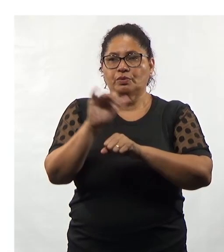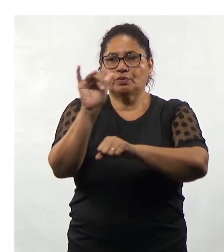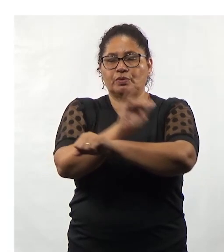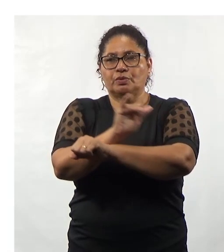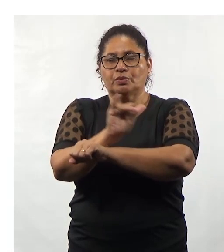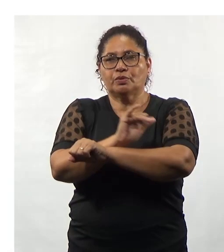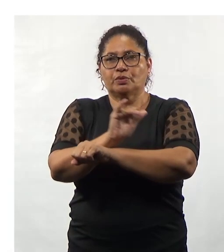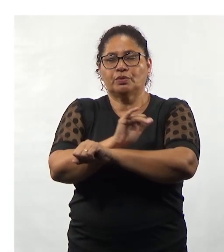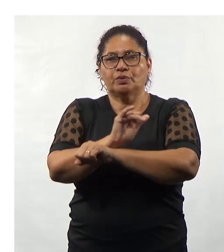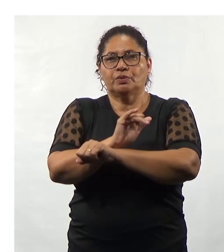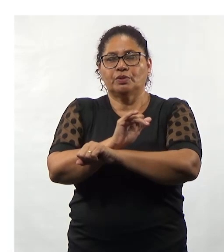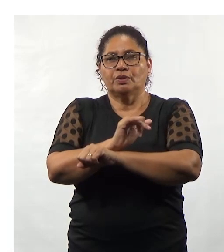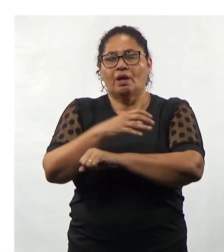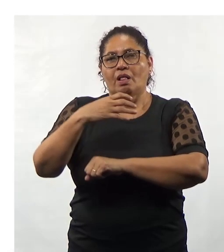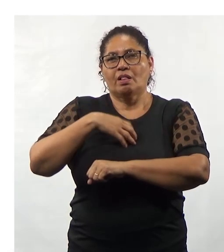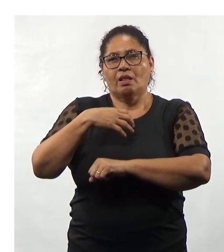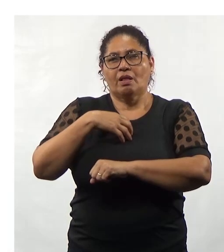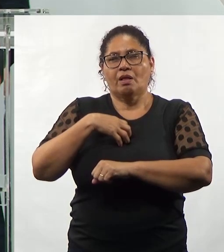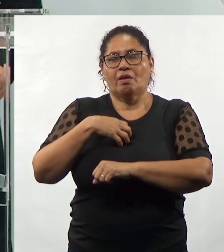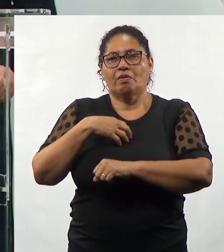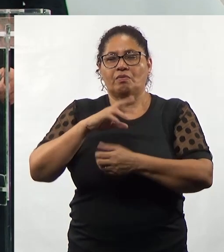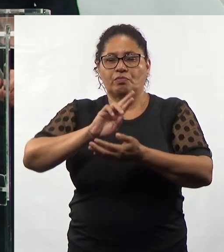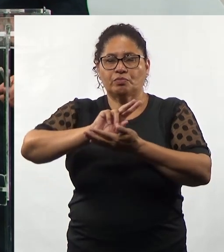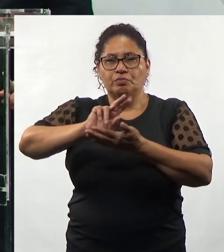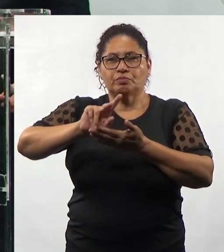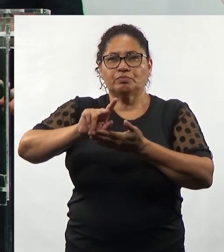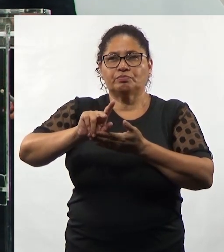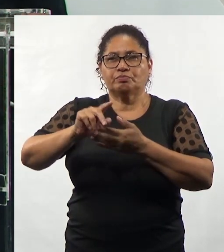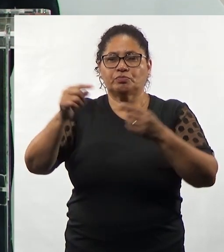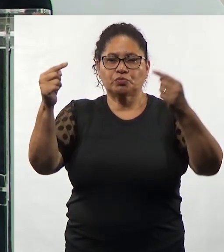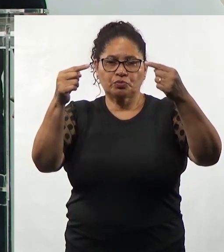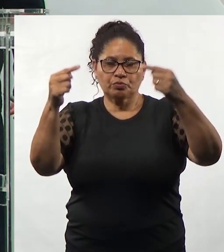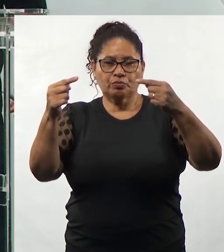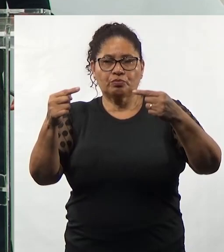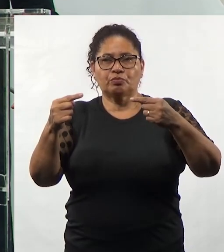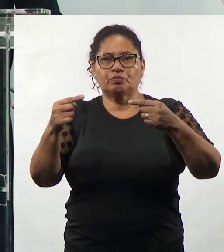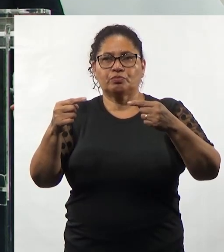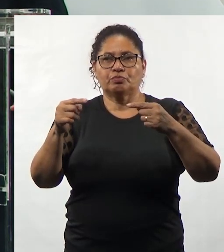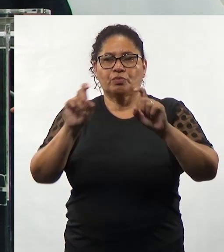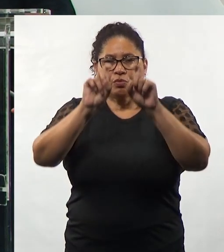existem várias formas de a gente fazer isso, existem ferramentas computacionais,